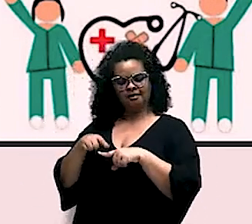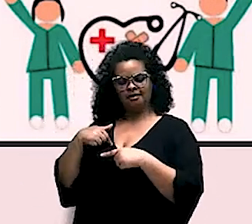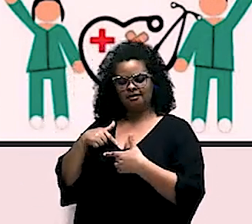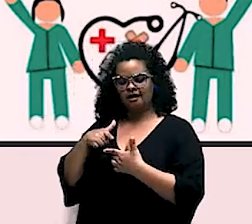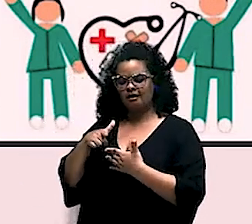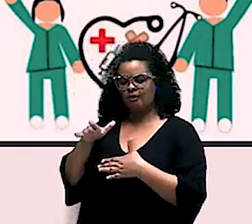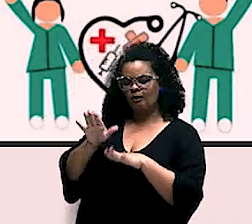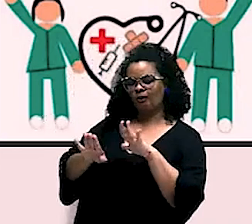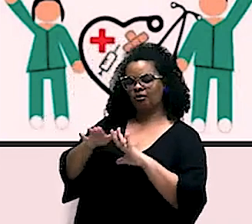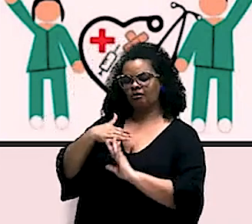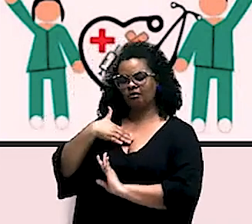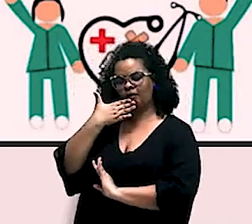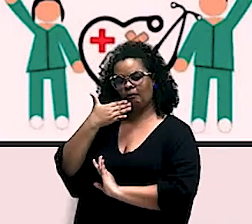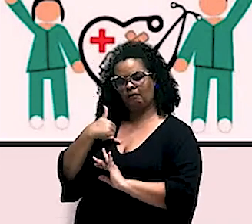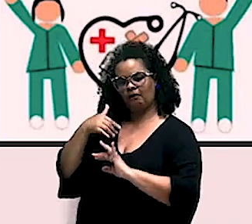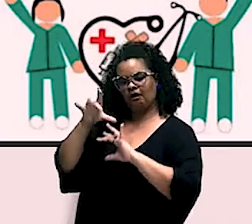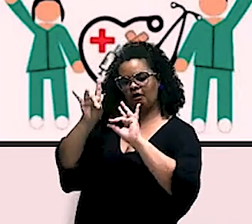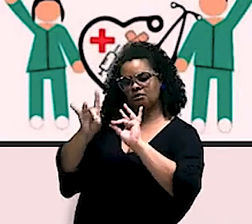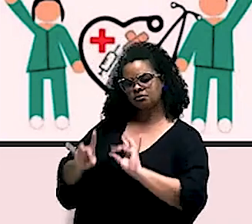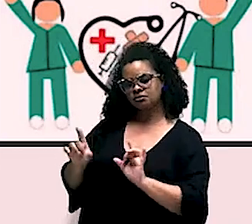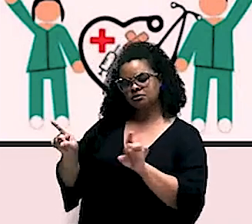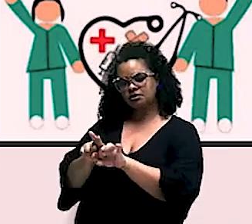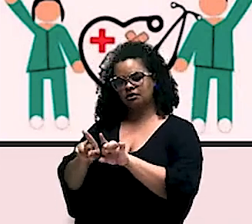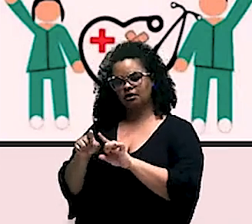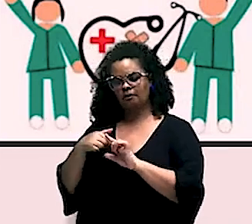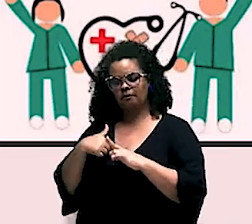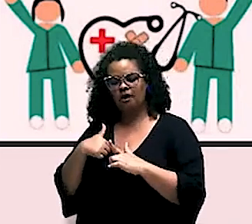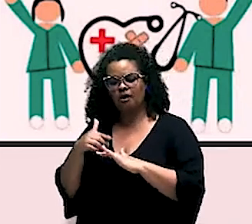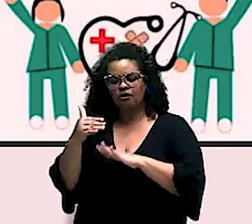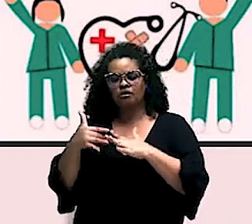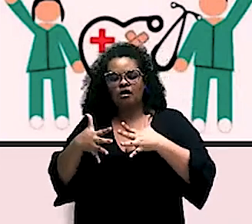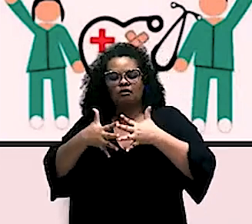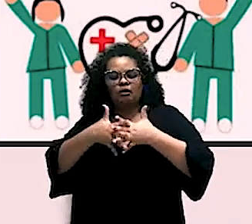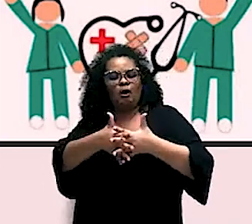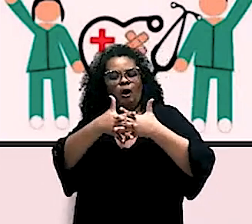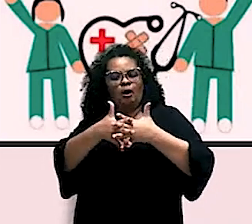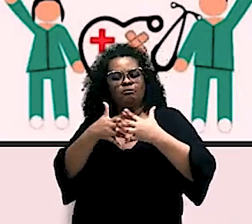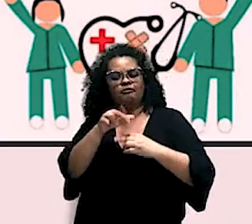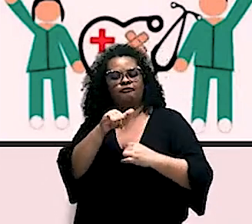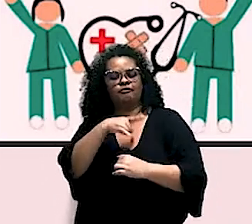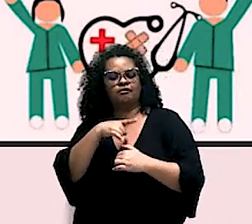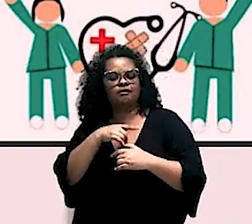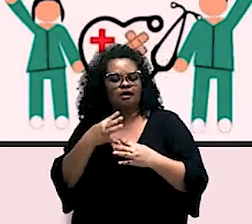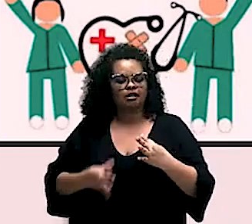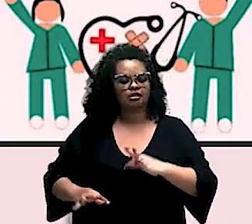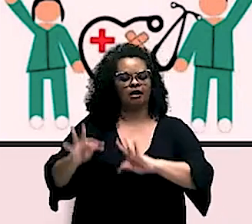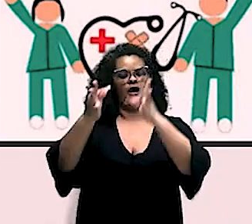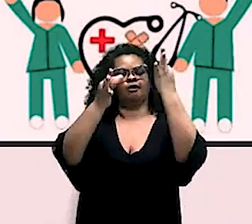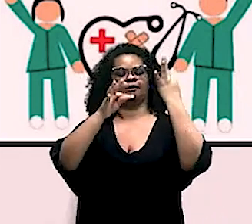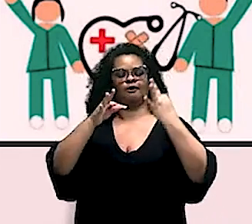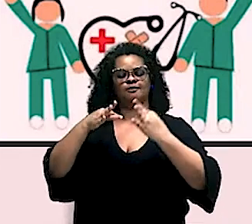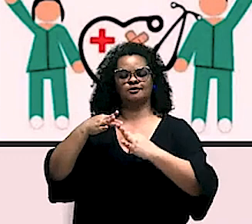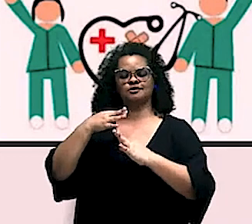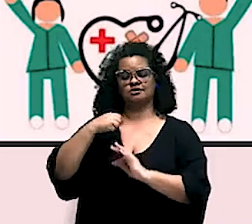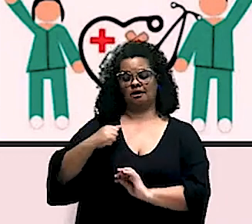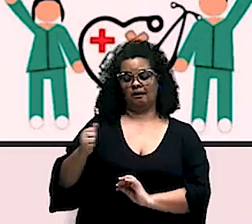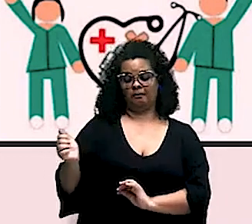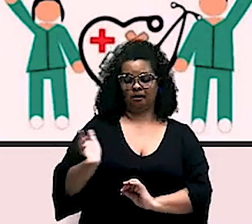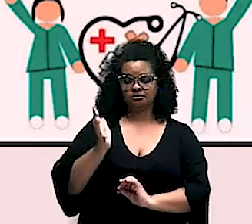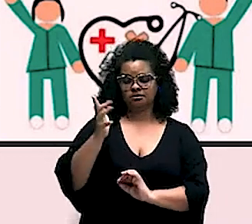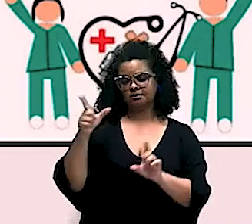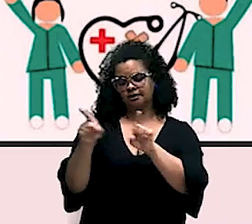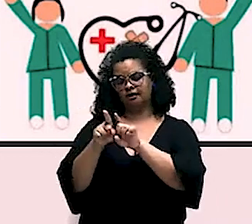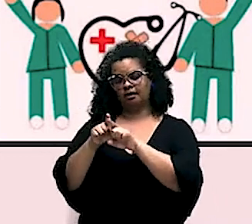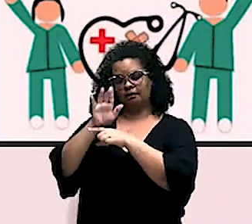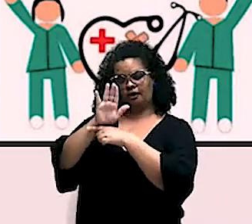atendimento mais especializado, realizado na média e alta complexidade, que envolvem tecnologias mais caras e um maior